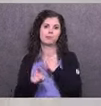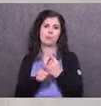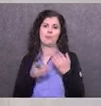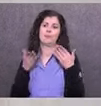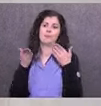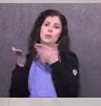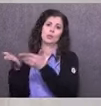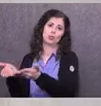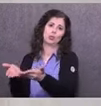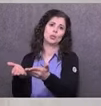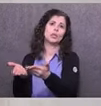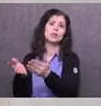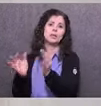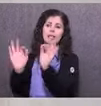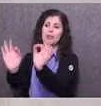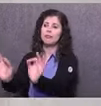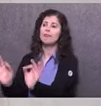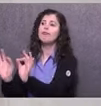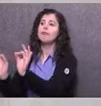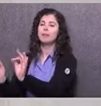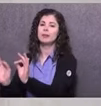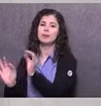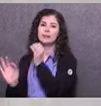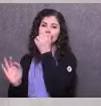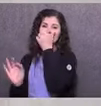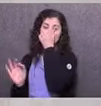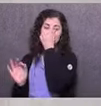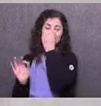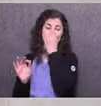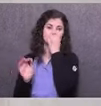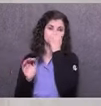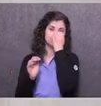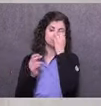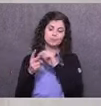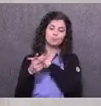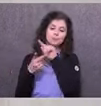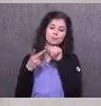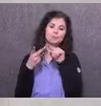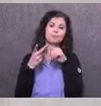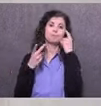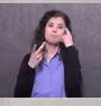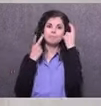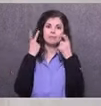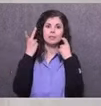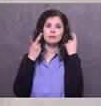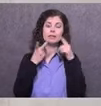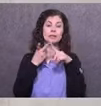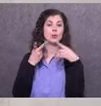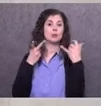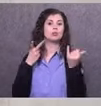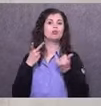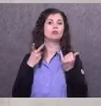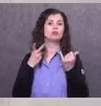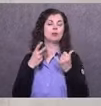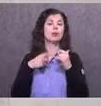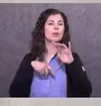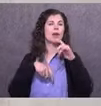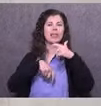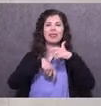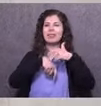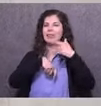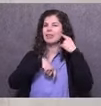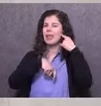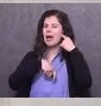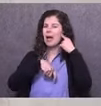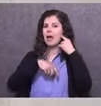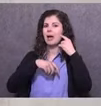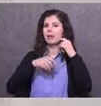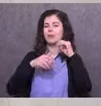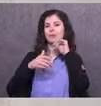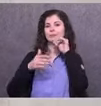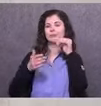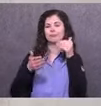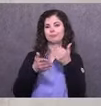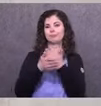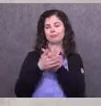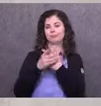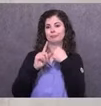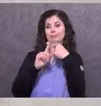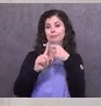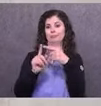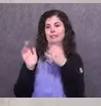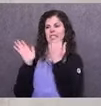O segundo aspecto a meditar é o momento da crucifixão, o grito de